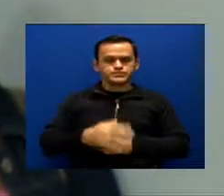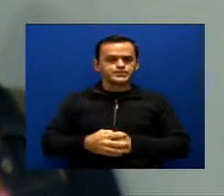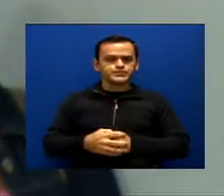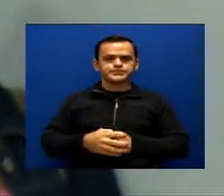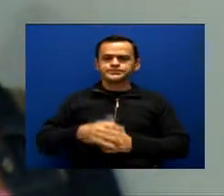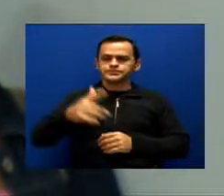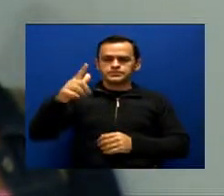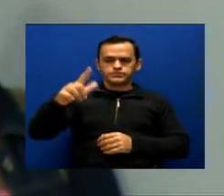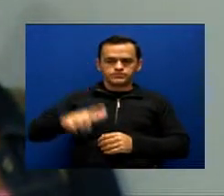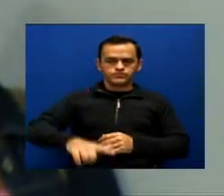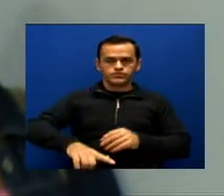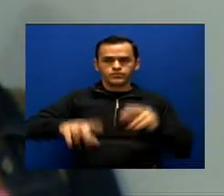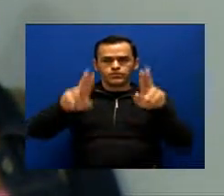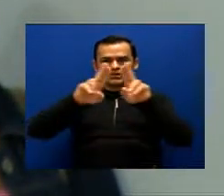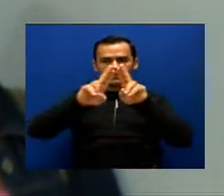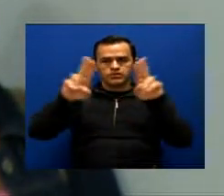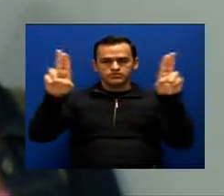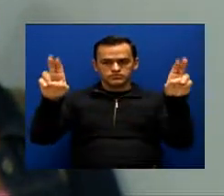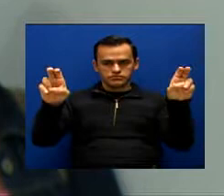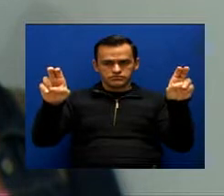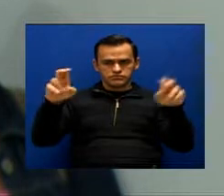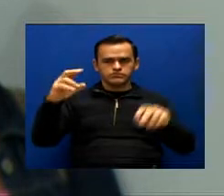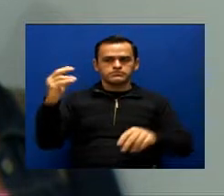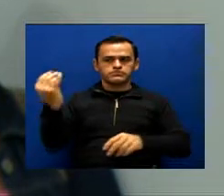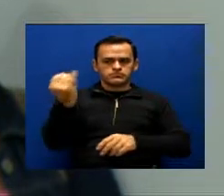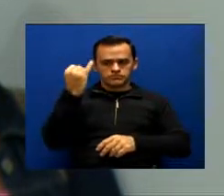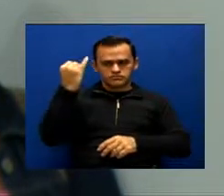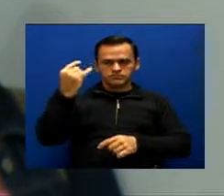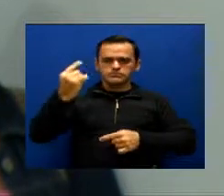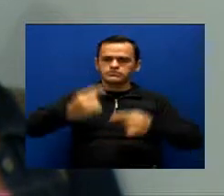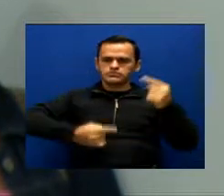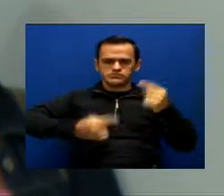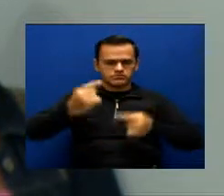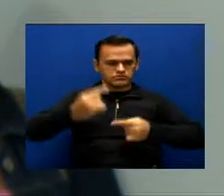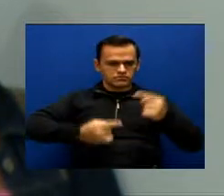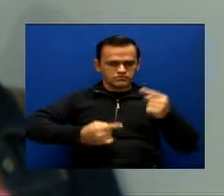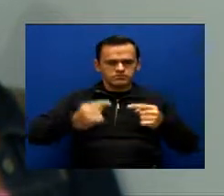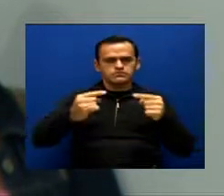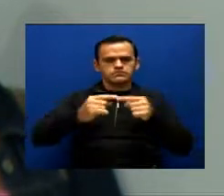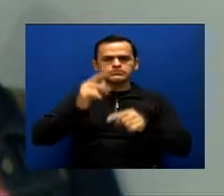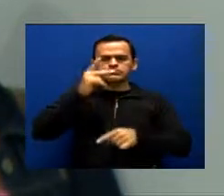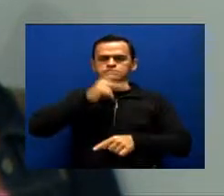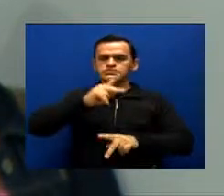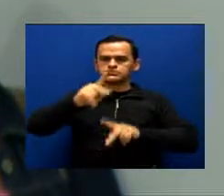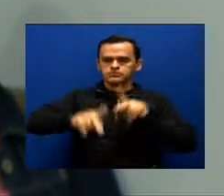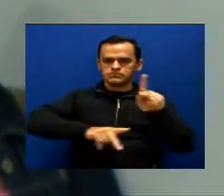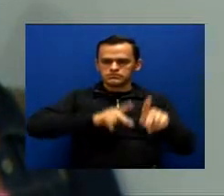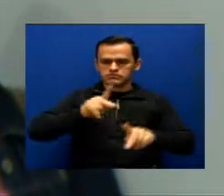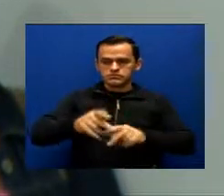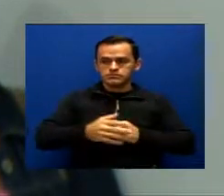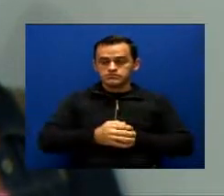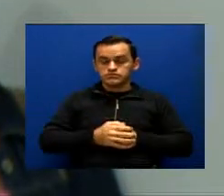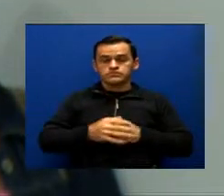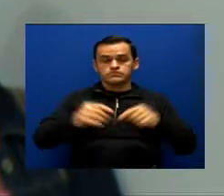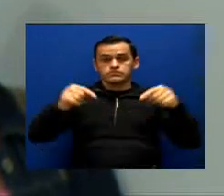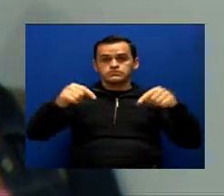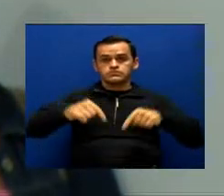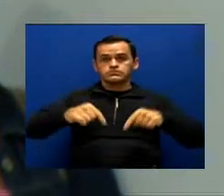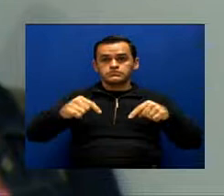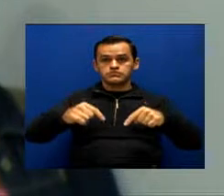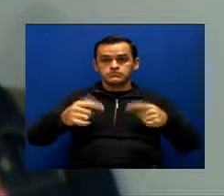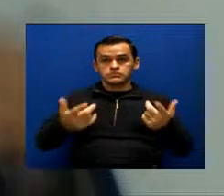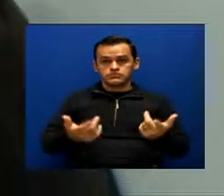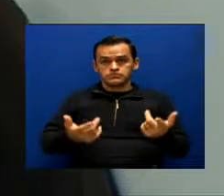uma vez, é um tema que precisamos discutir, fomentar políticas públicas, e desta maneira, hoje,